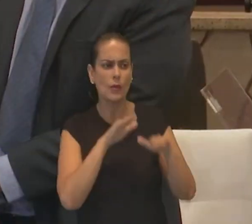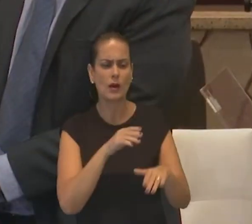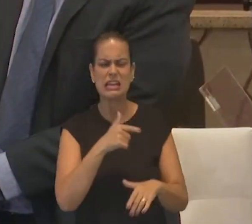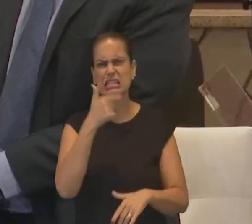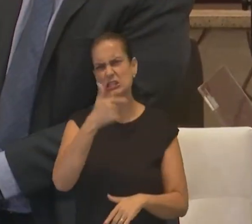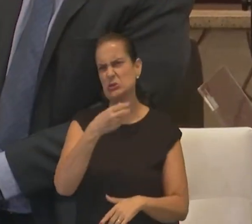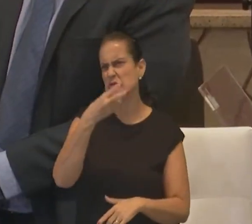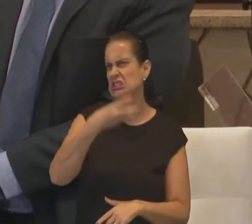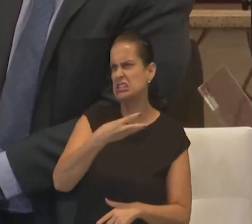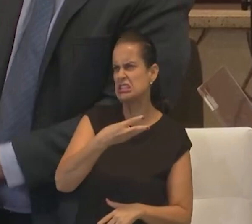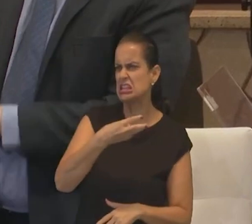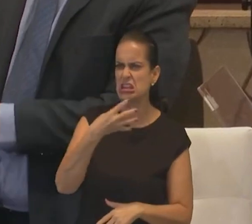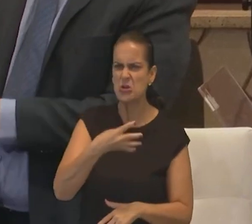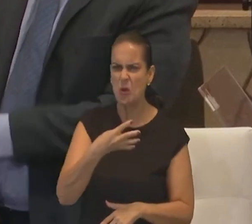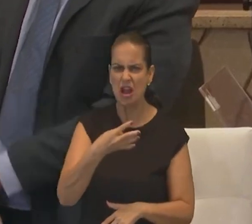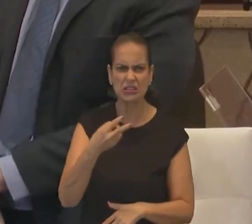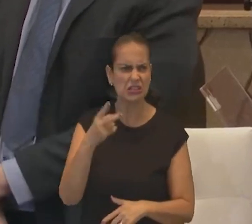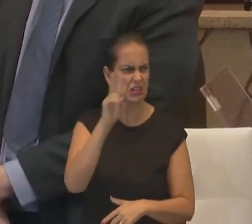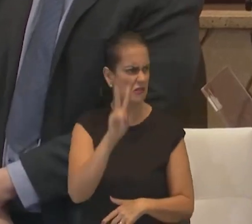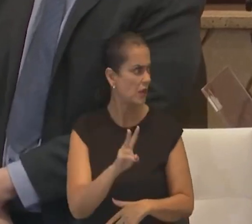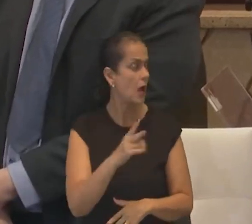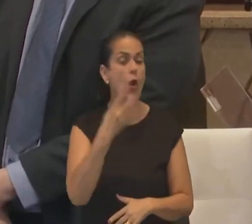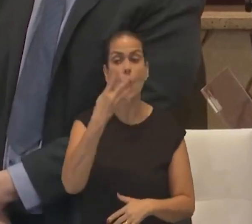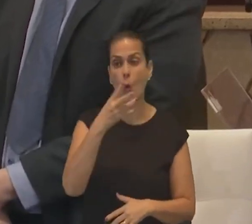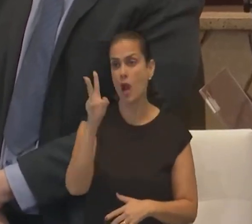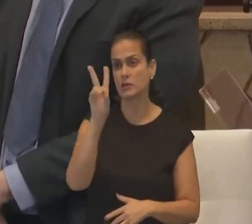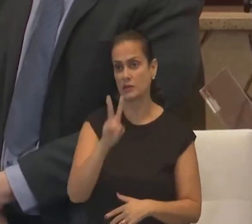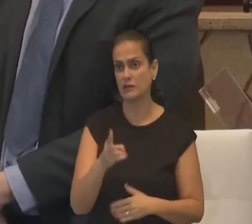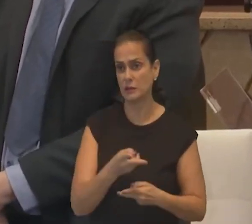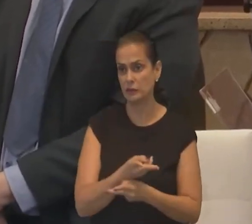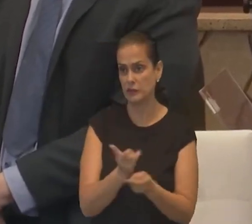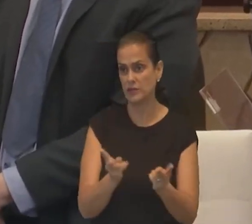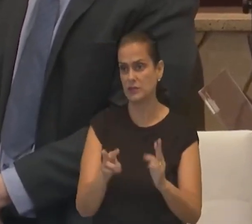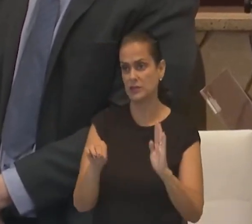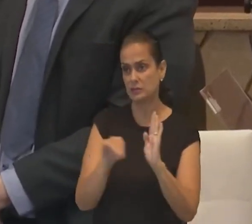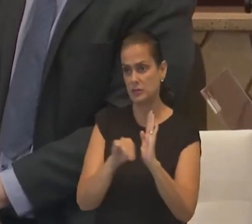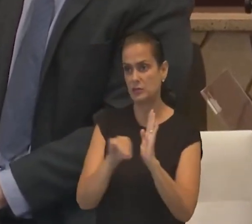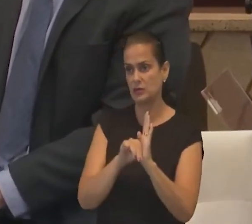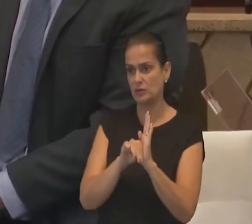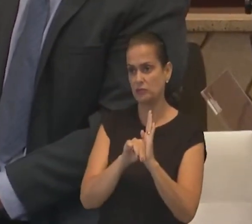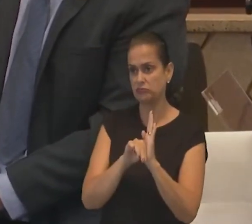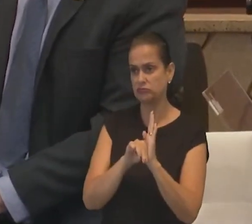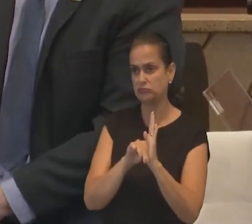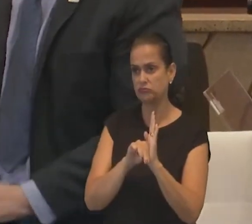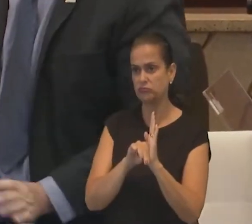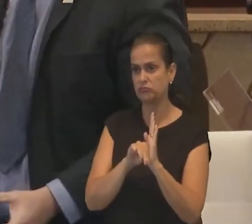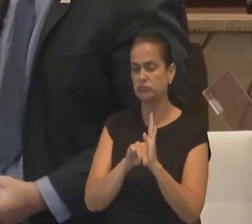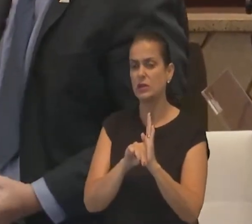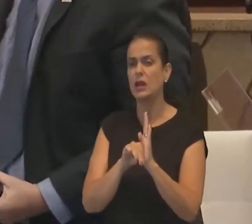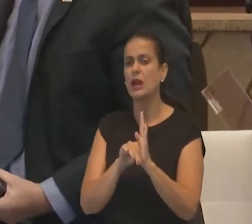segunda, terceira, quarta vez que o irmão está aqui? Quarta vez. Que Deus o abençoe mais uma vez entre nós, pastor.